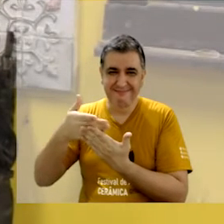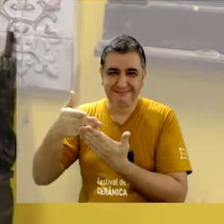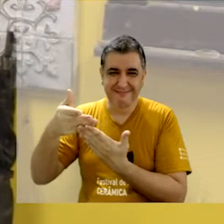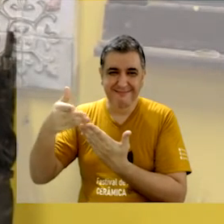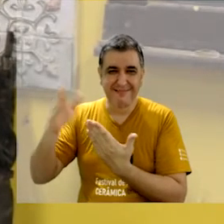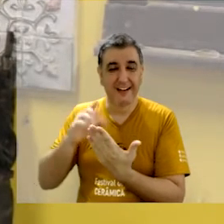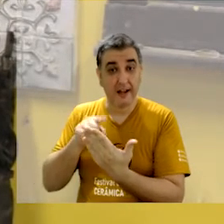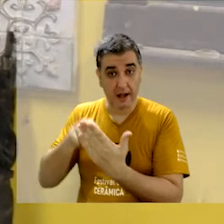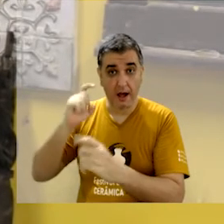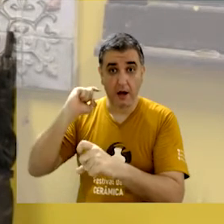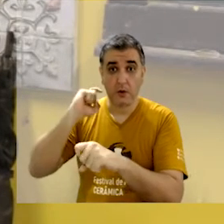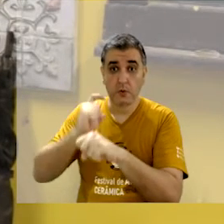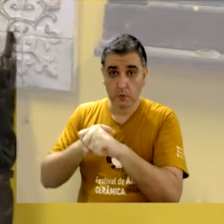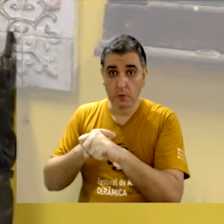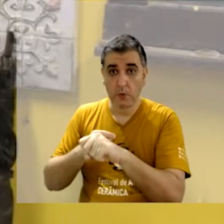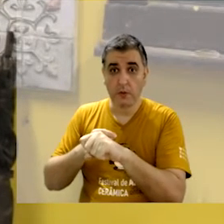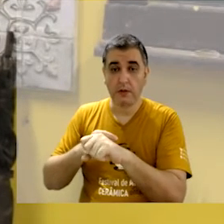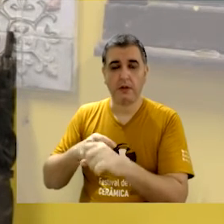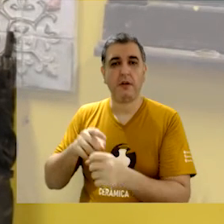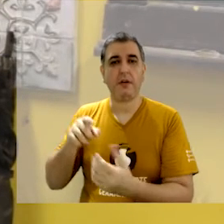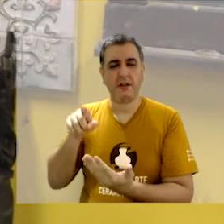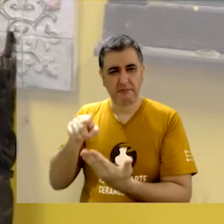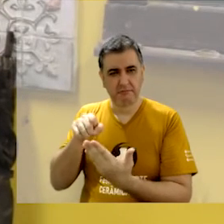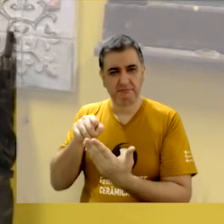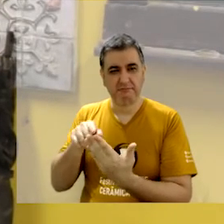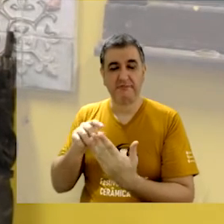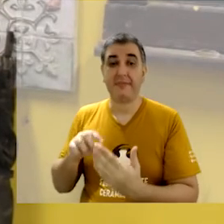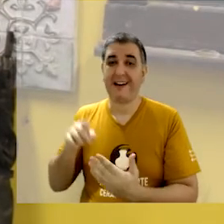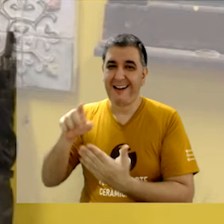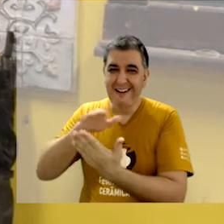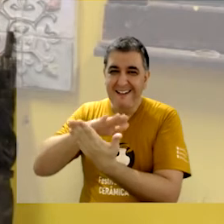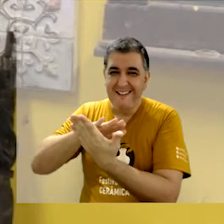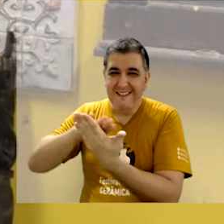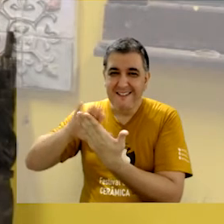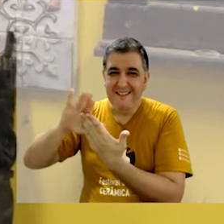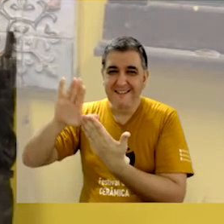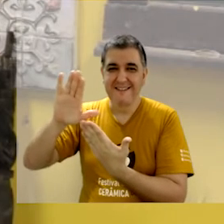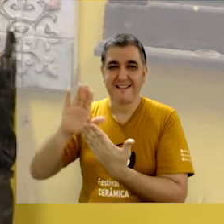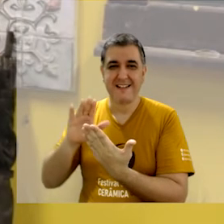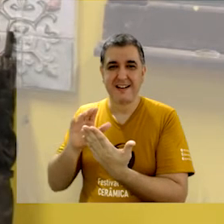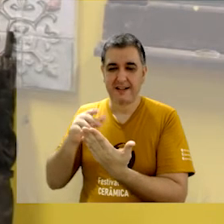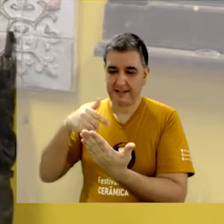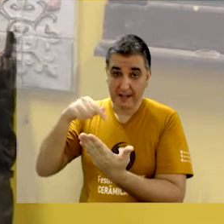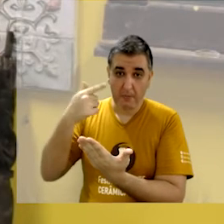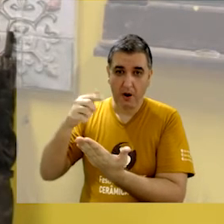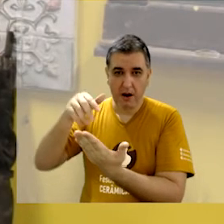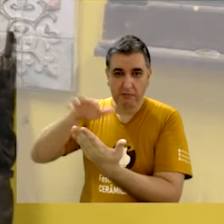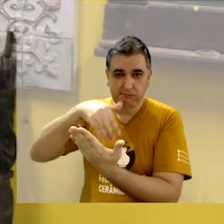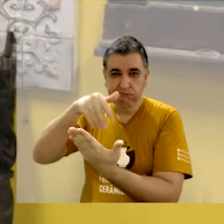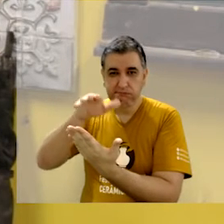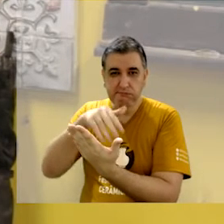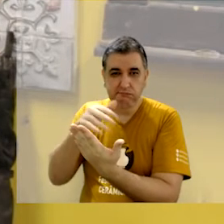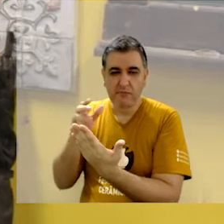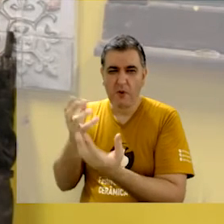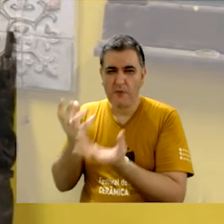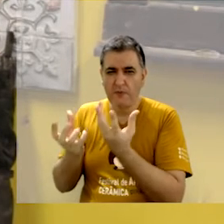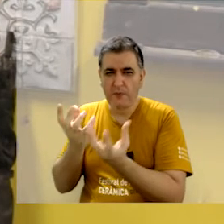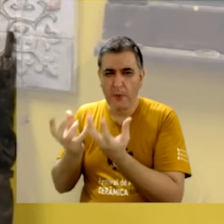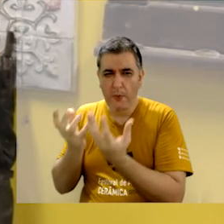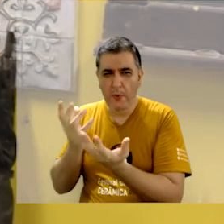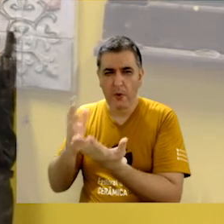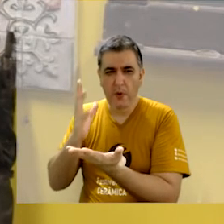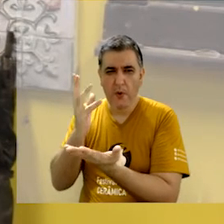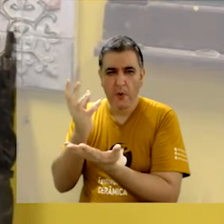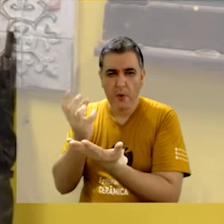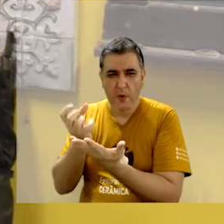que é utilizado na pasta da cerâmica, é uma lustra muito dura, quase uma porcelana, e uma impressão de baixo